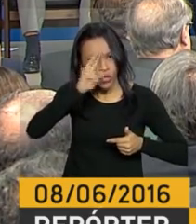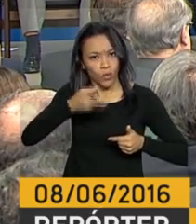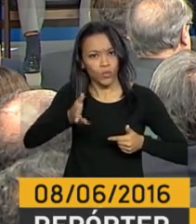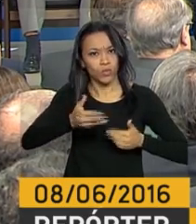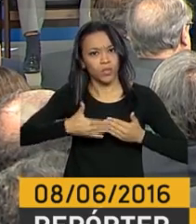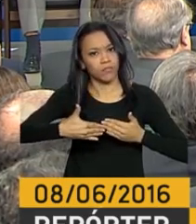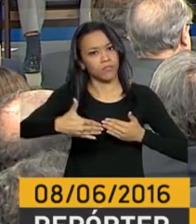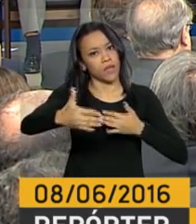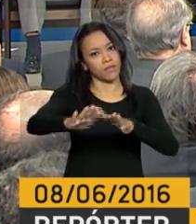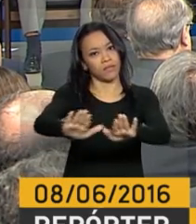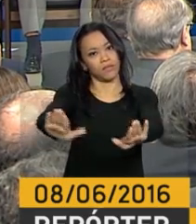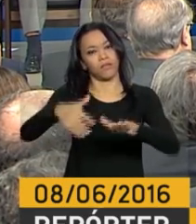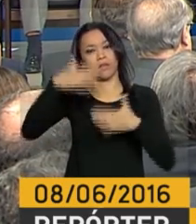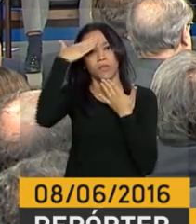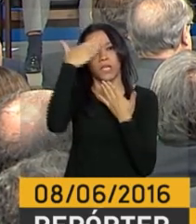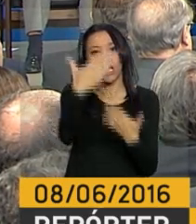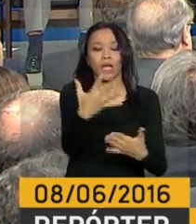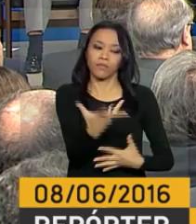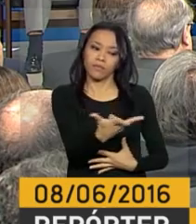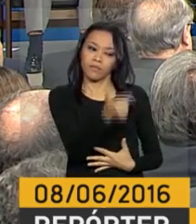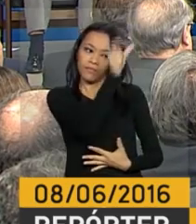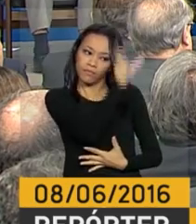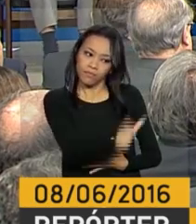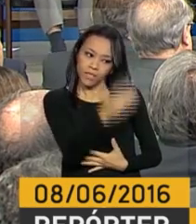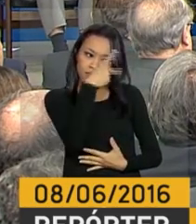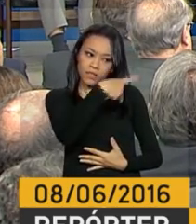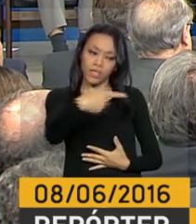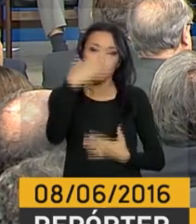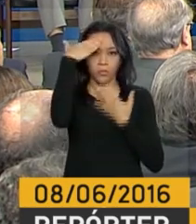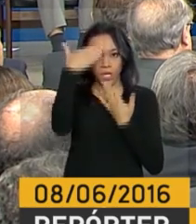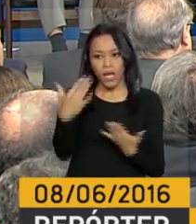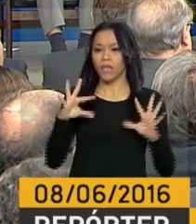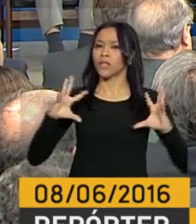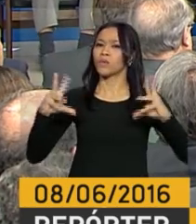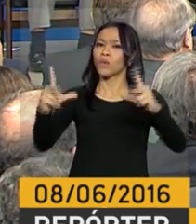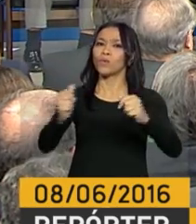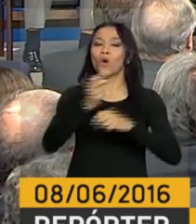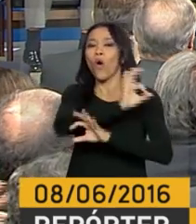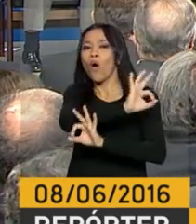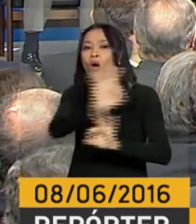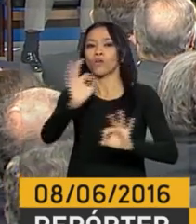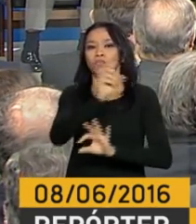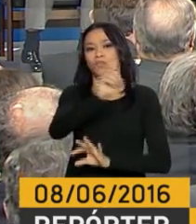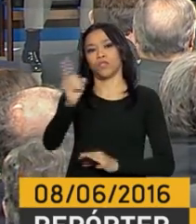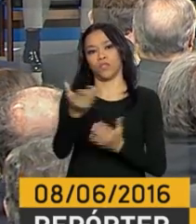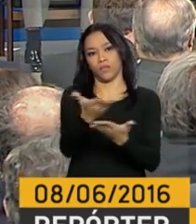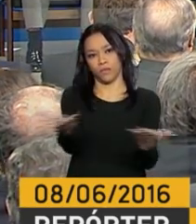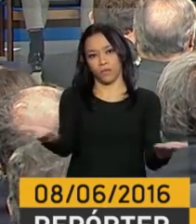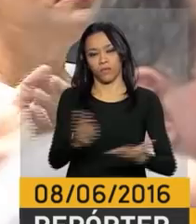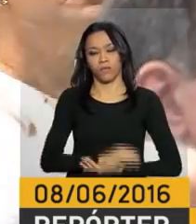formao Muito obrigado excelência Muito obrigado Presidente Obrigado a todos e um ótimo dia a todos